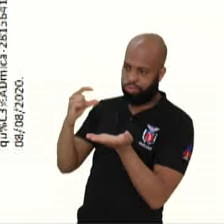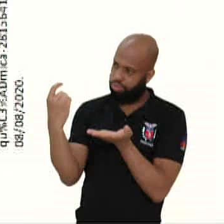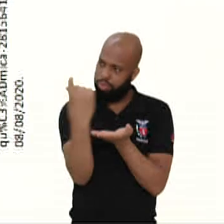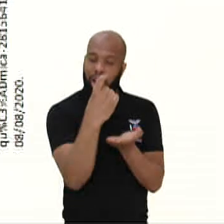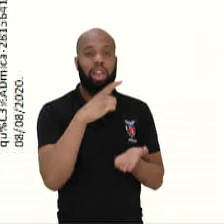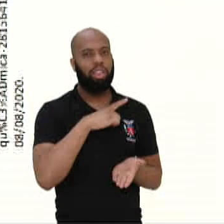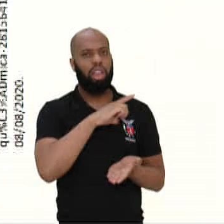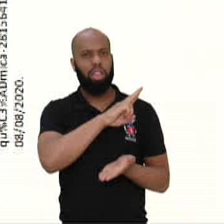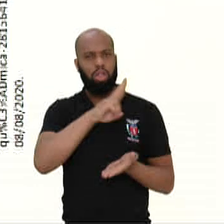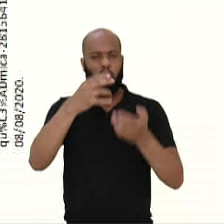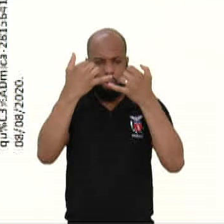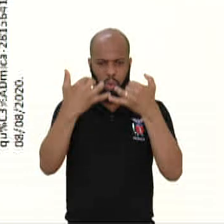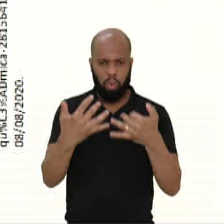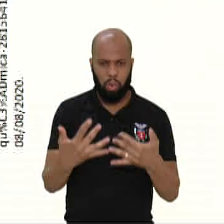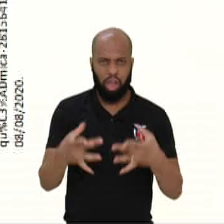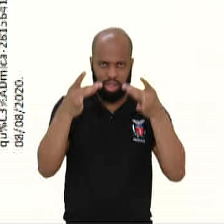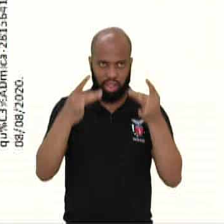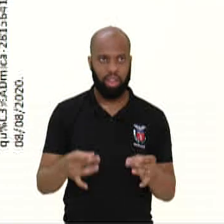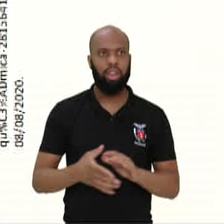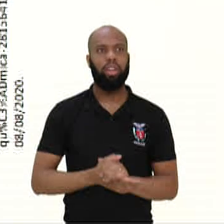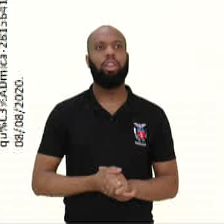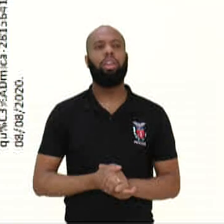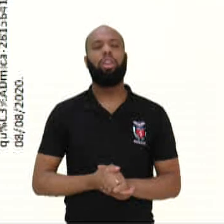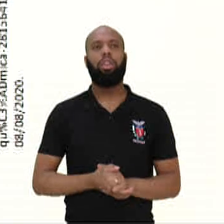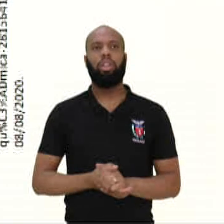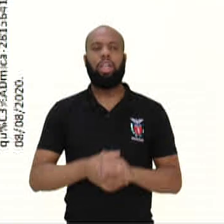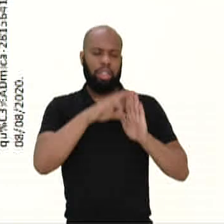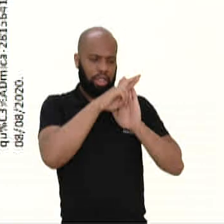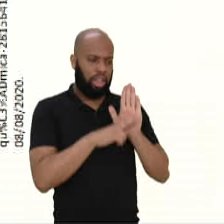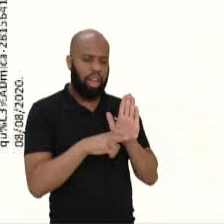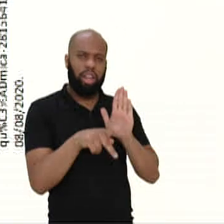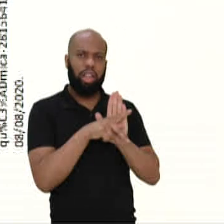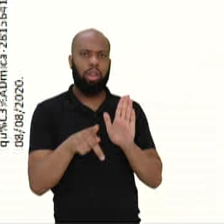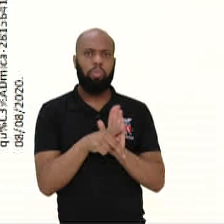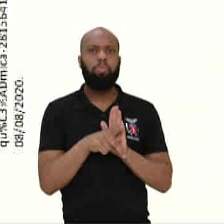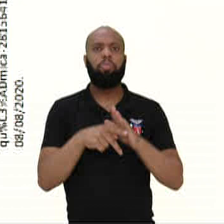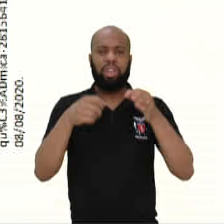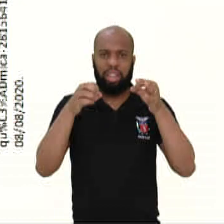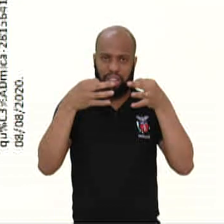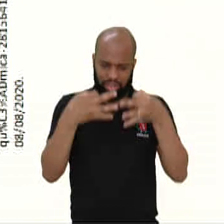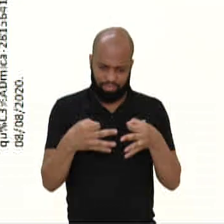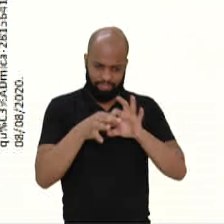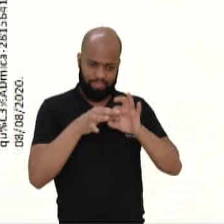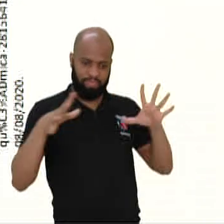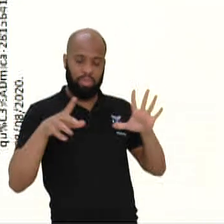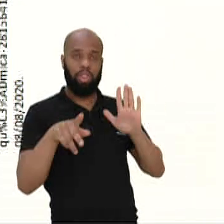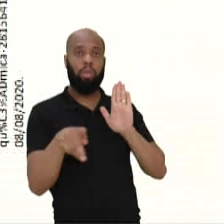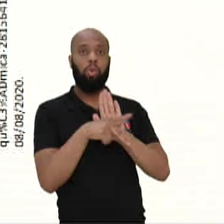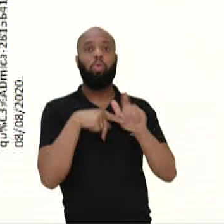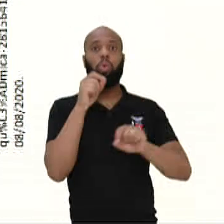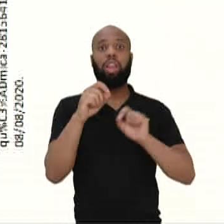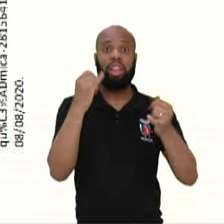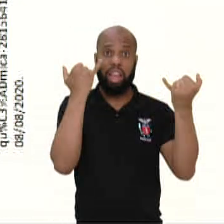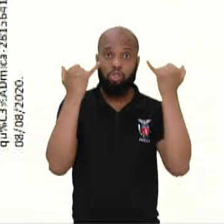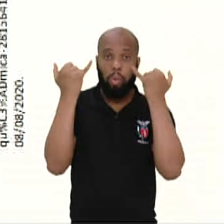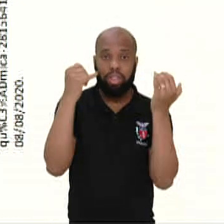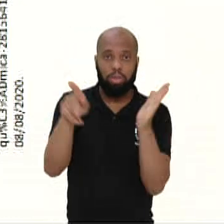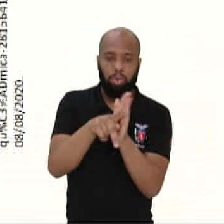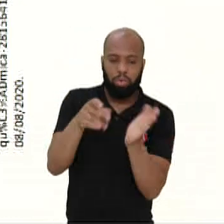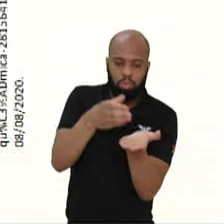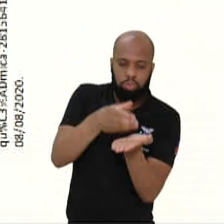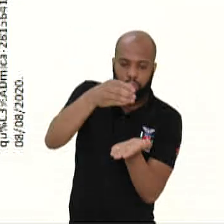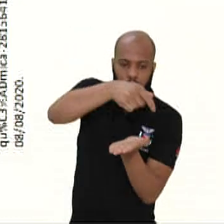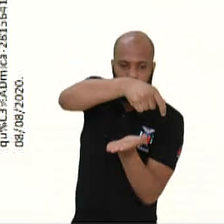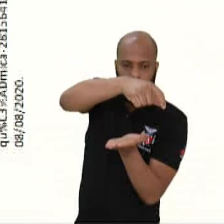alimentares. A regularização inclui desde mudanças nas informações contidas nos